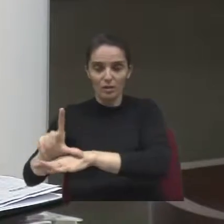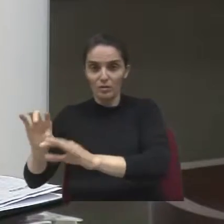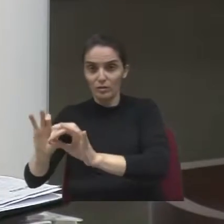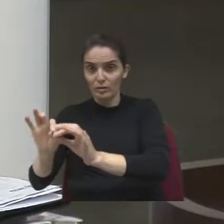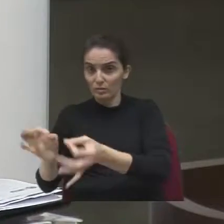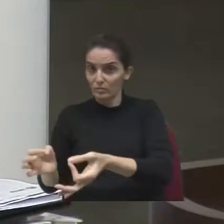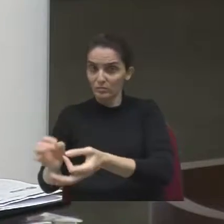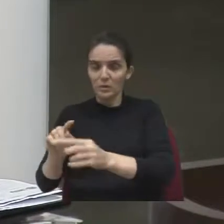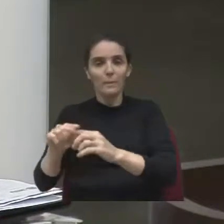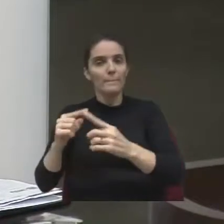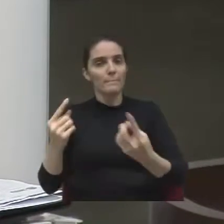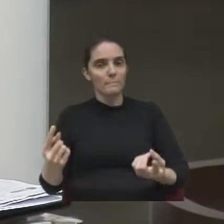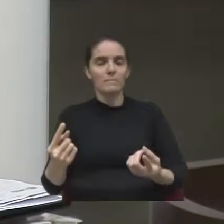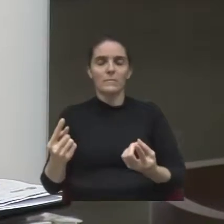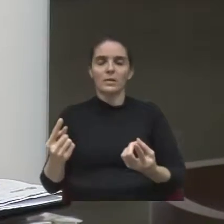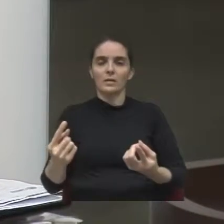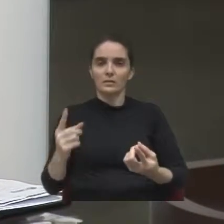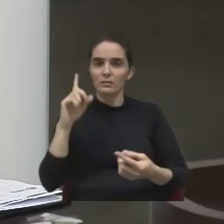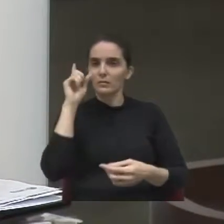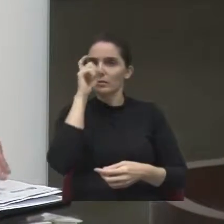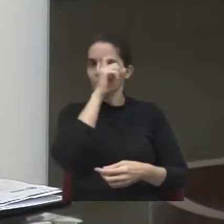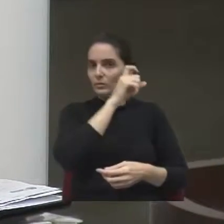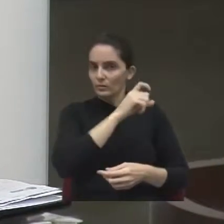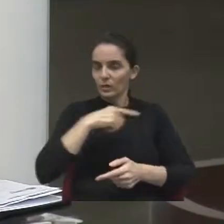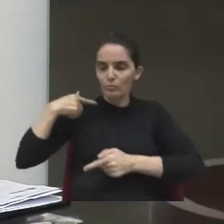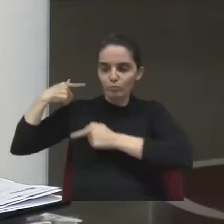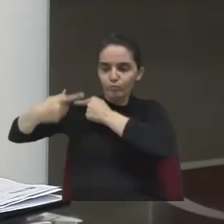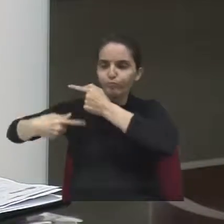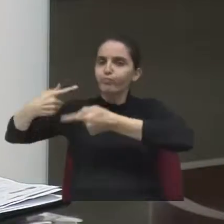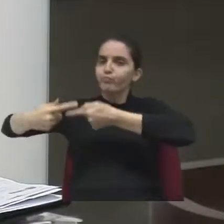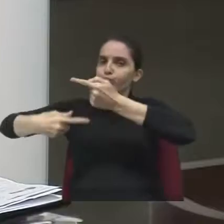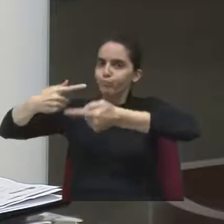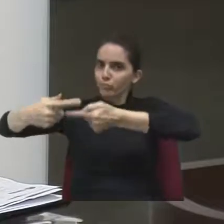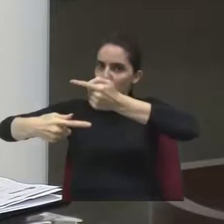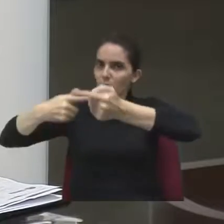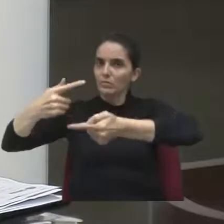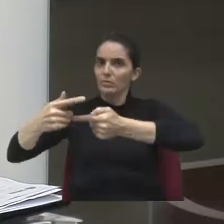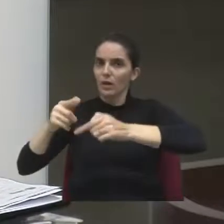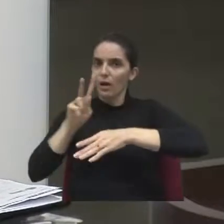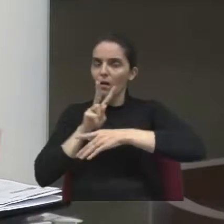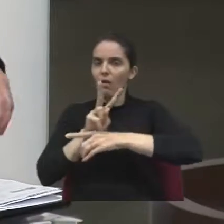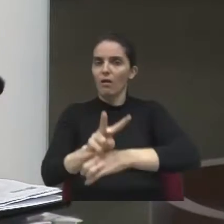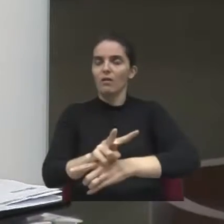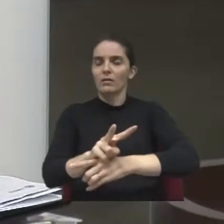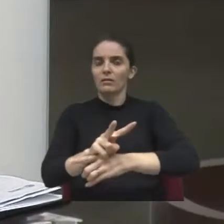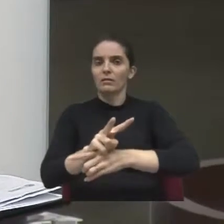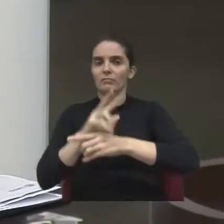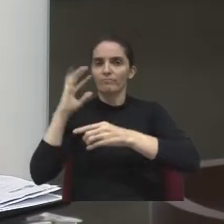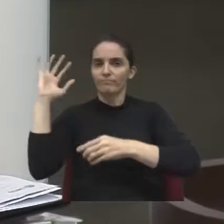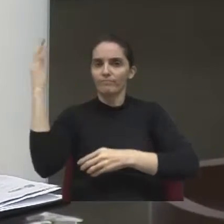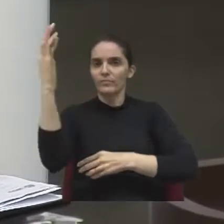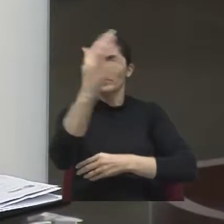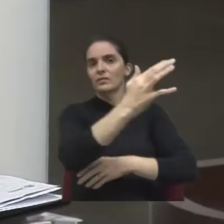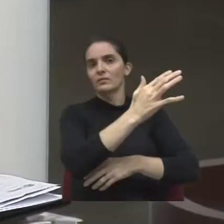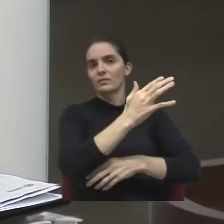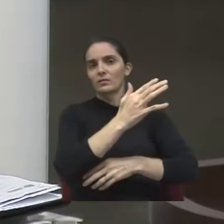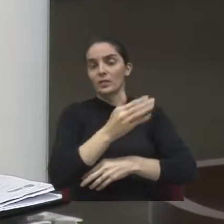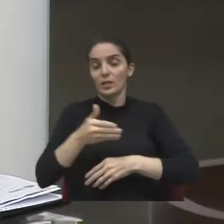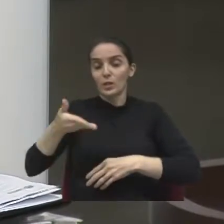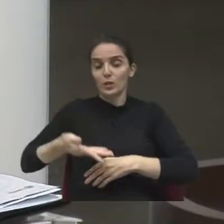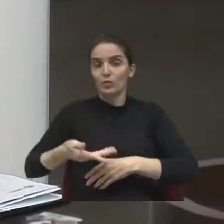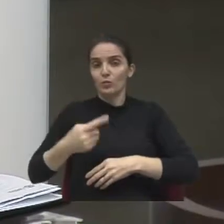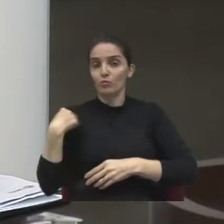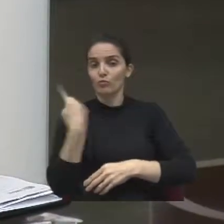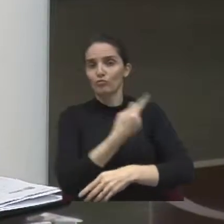ser muito difícil para as próximas gerações dar conta dos erros que